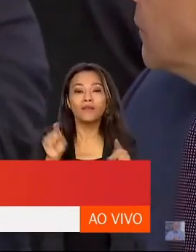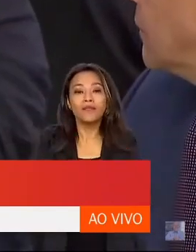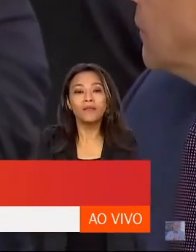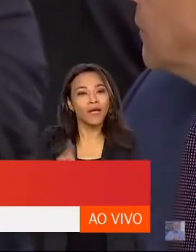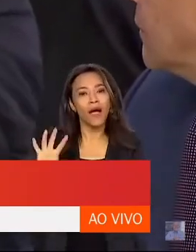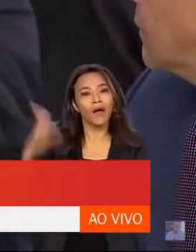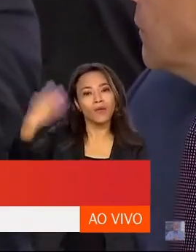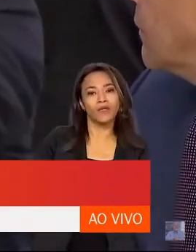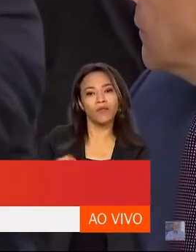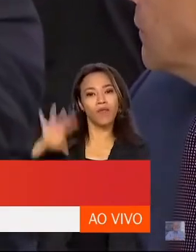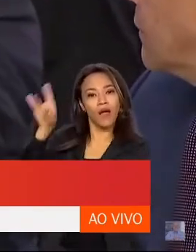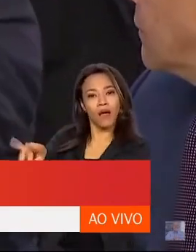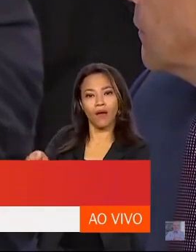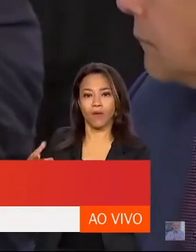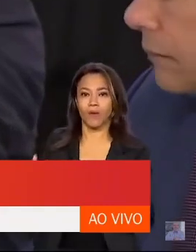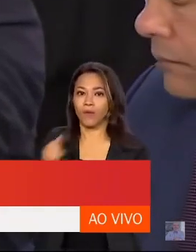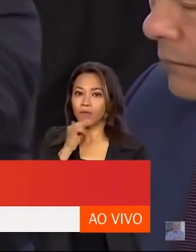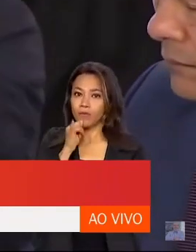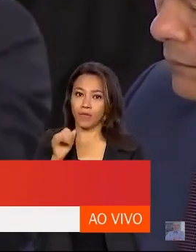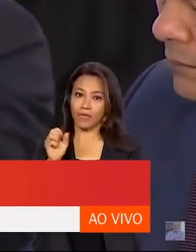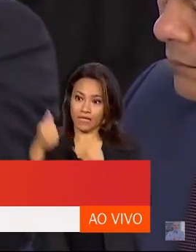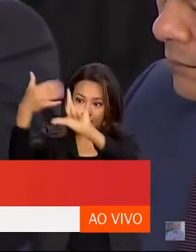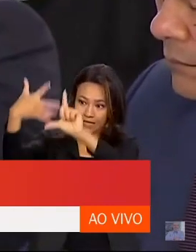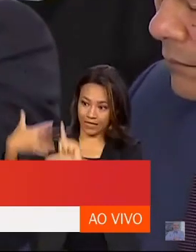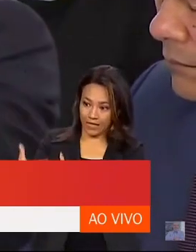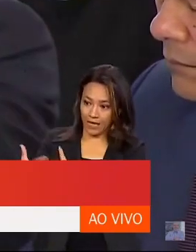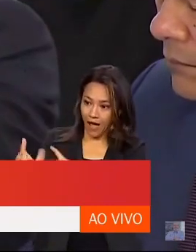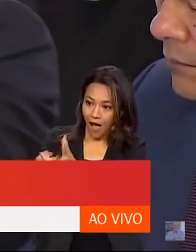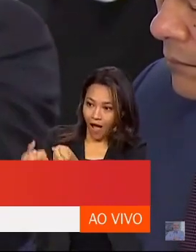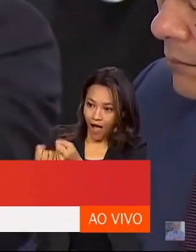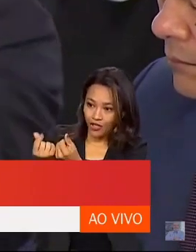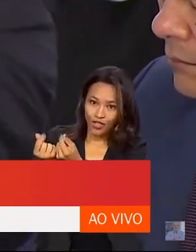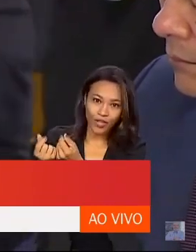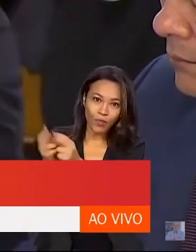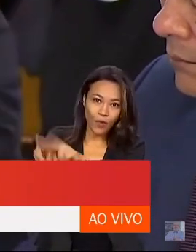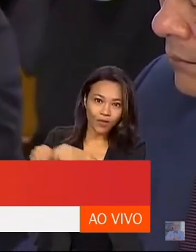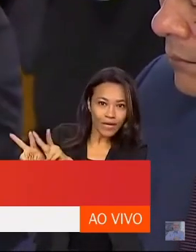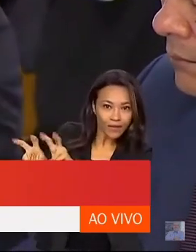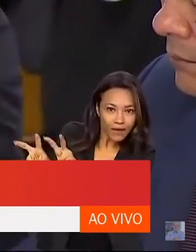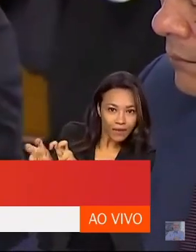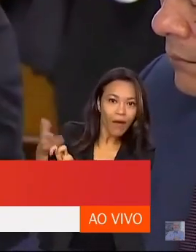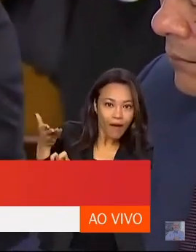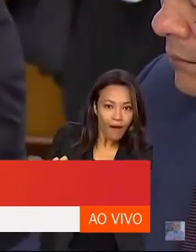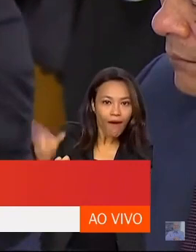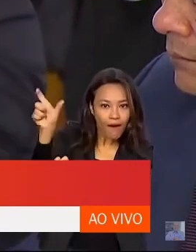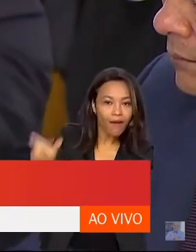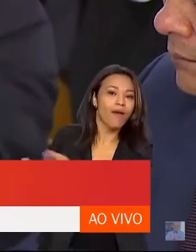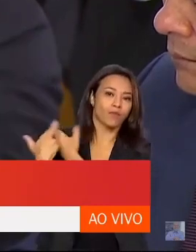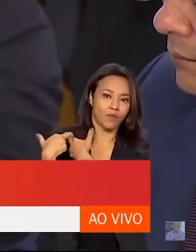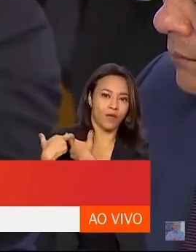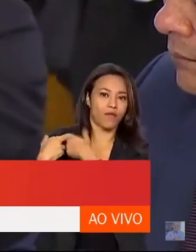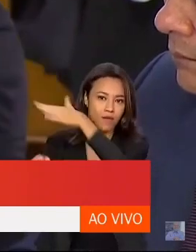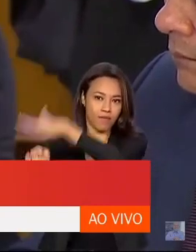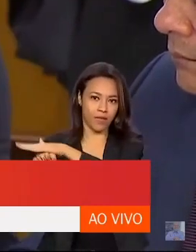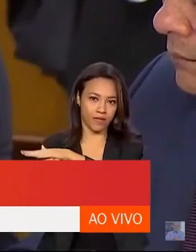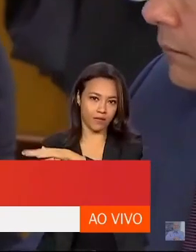mundo real. Se a rede, se a plataforma está ganhando dinheiro com aquilo, ela é responsável. Se ela